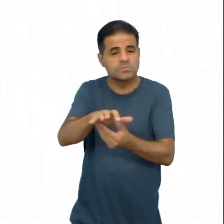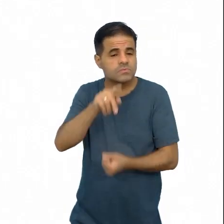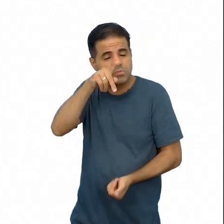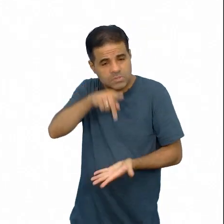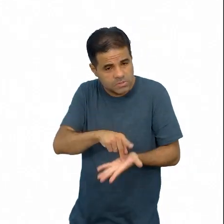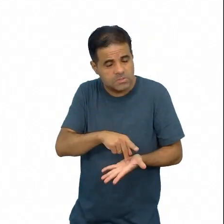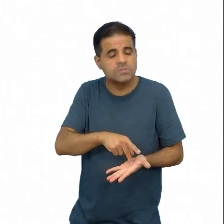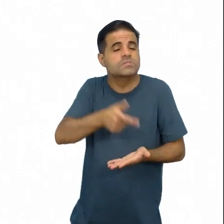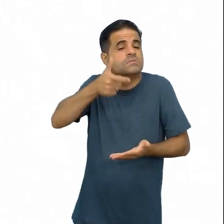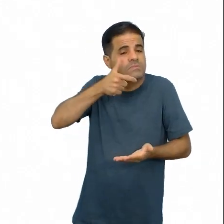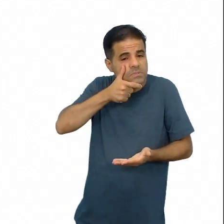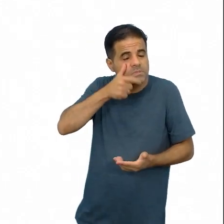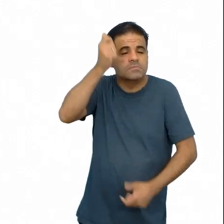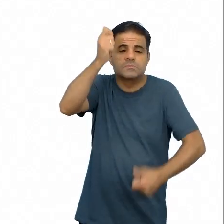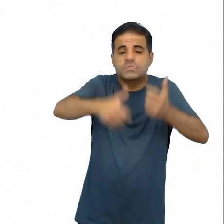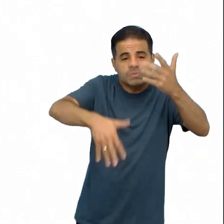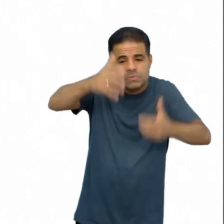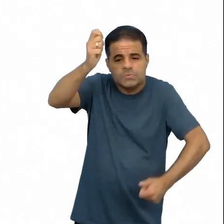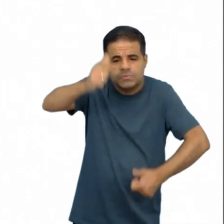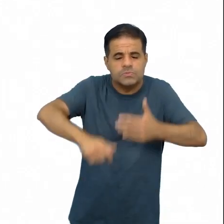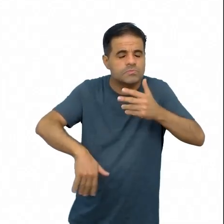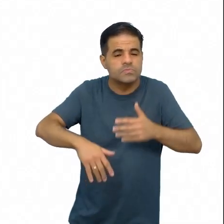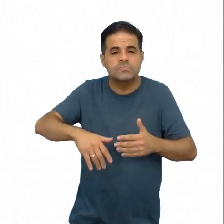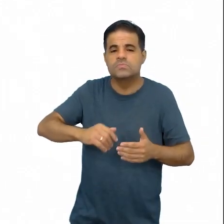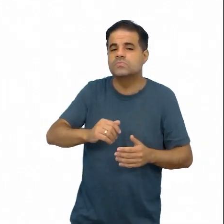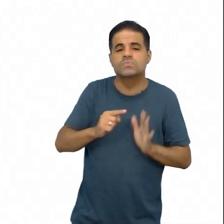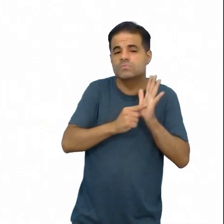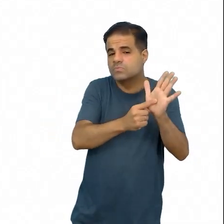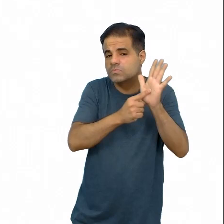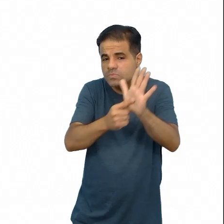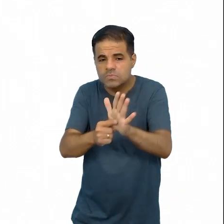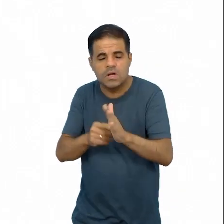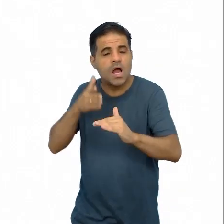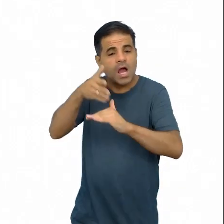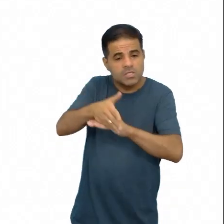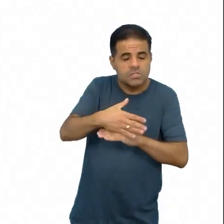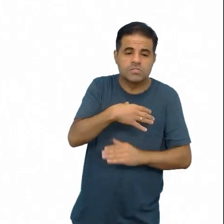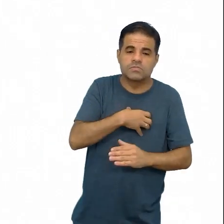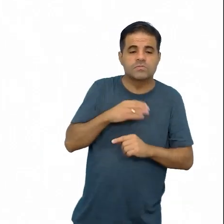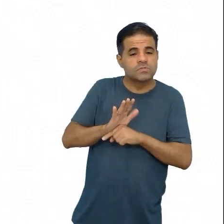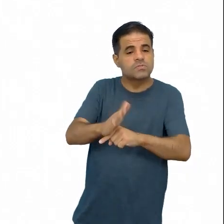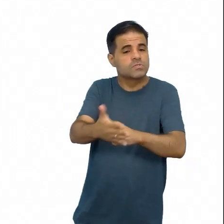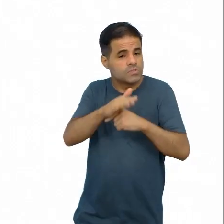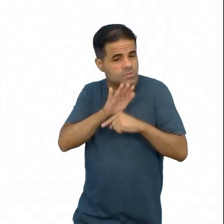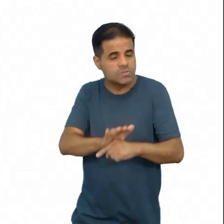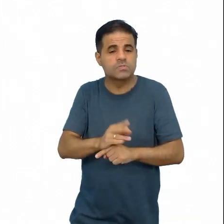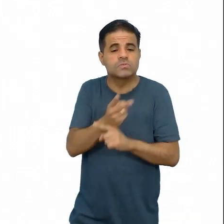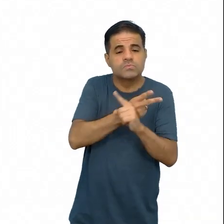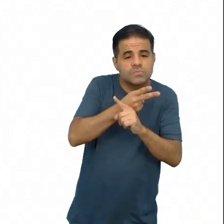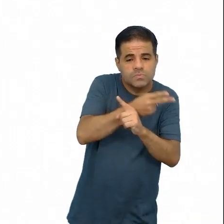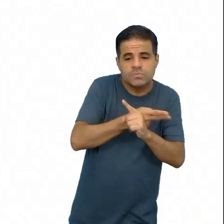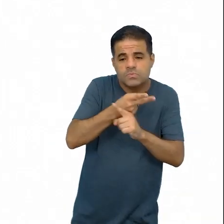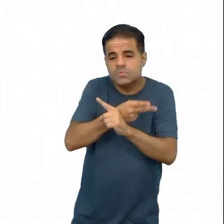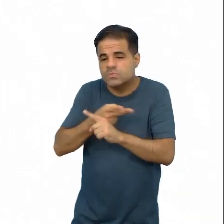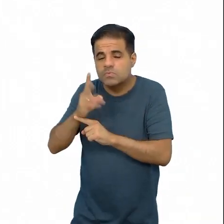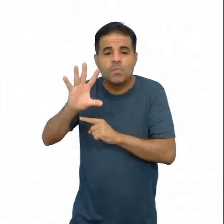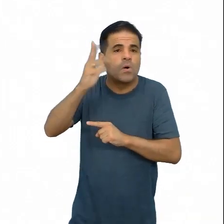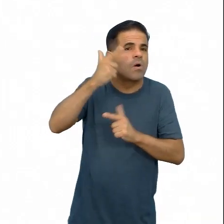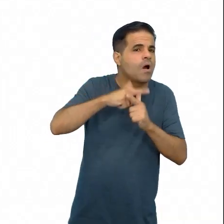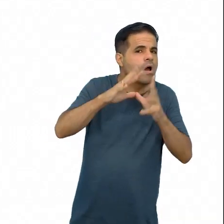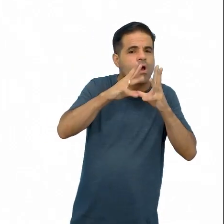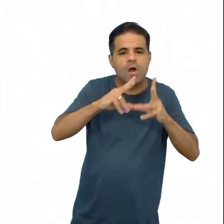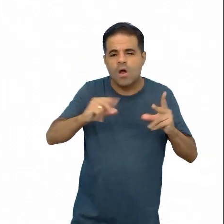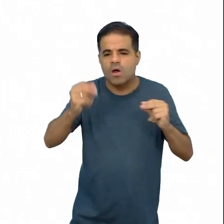que consideram significativos, determinados como abordados ou então agindo de forma colaborativa em busca de soluções. O